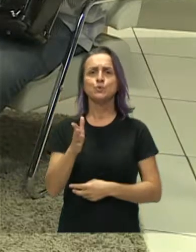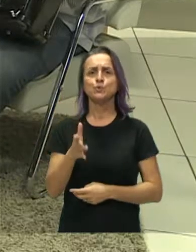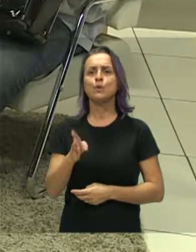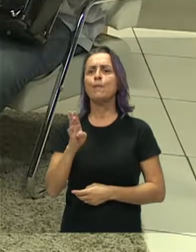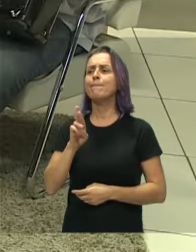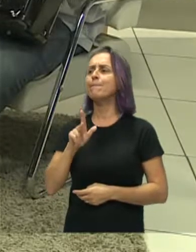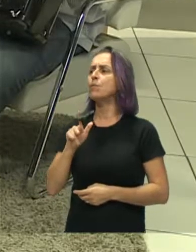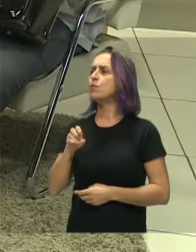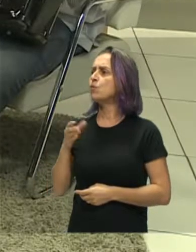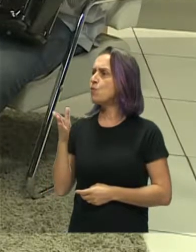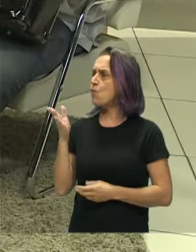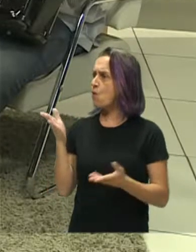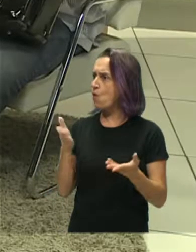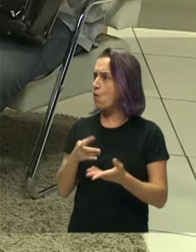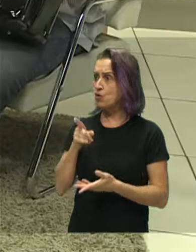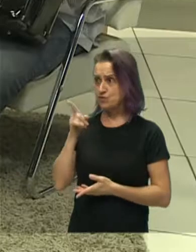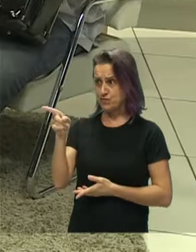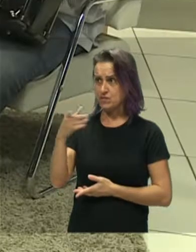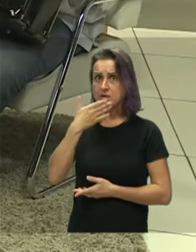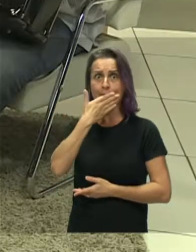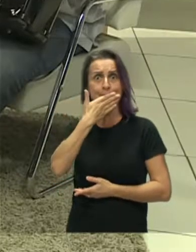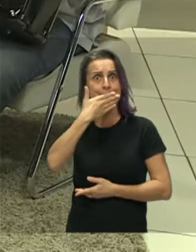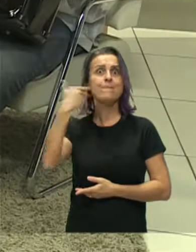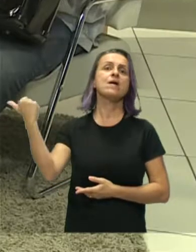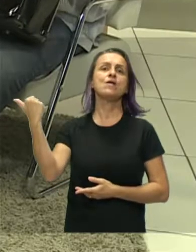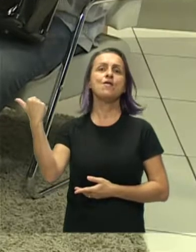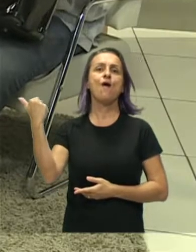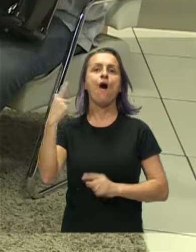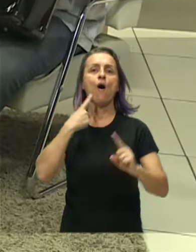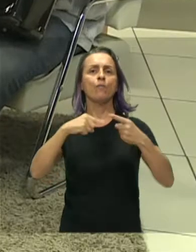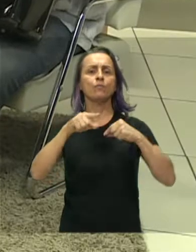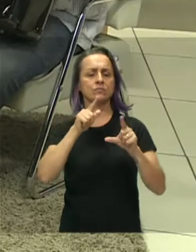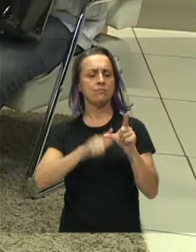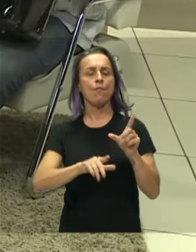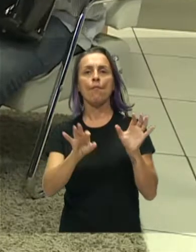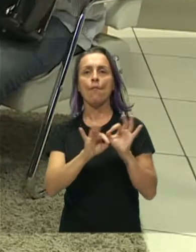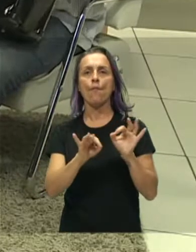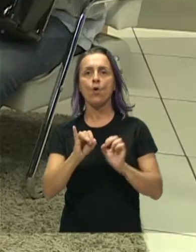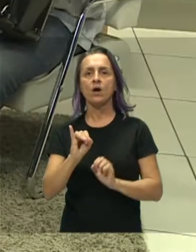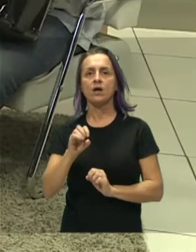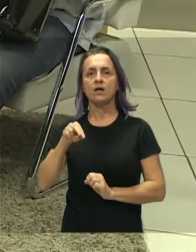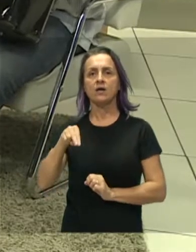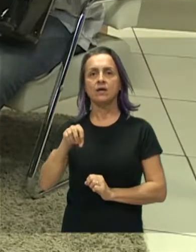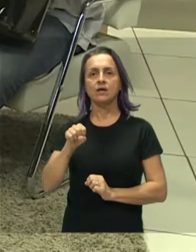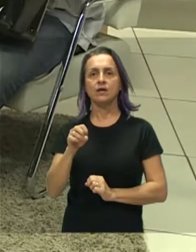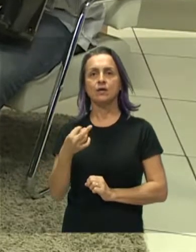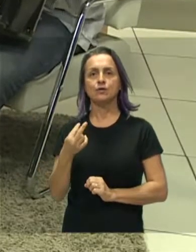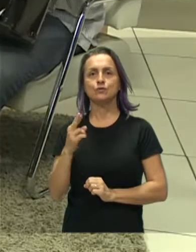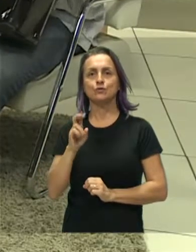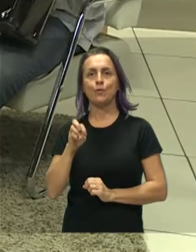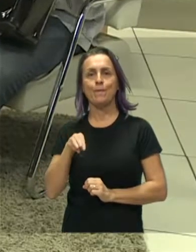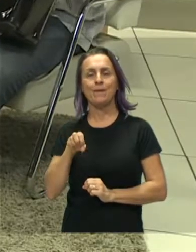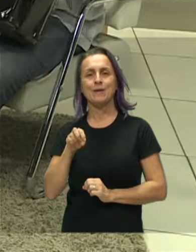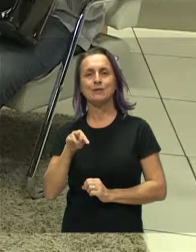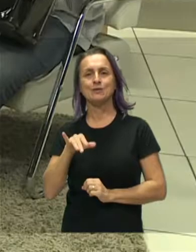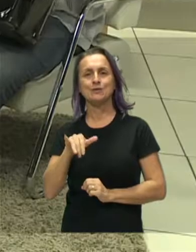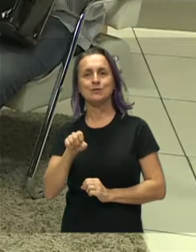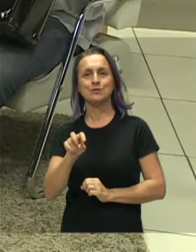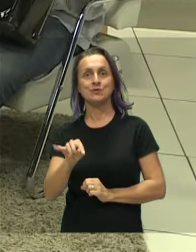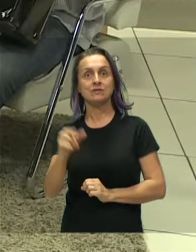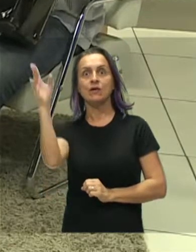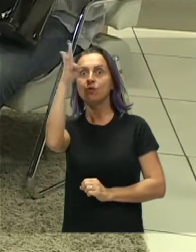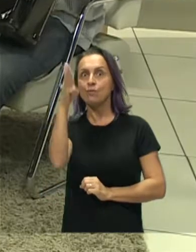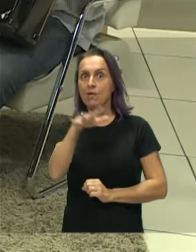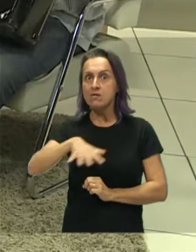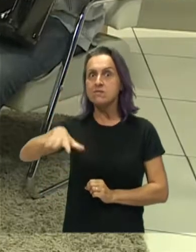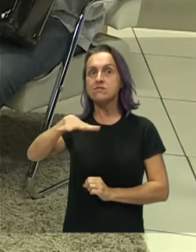dos melhores instrumentistas do Brasil. Olha, é o que estão dizendo. Se é o que estão dizendo, eu agradeço. Você já tem alguns